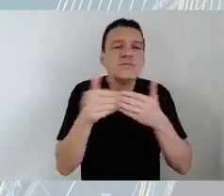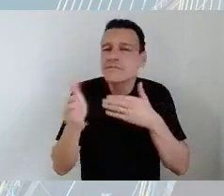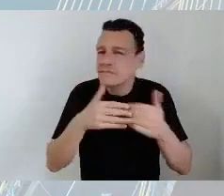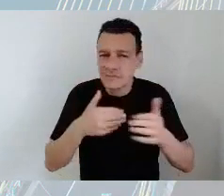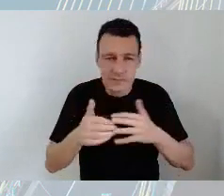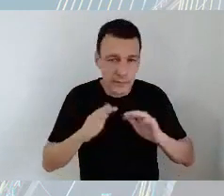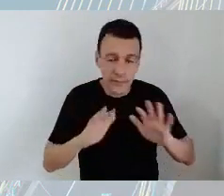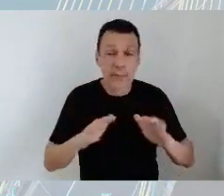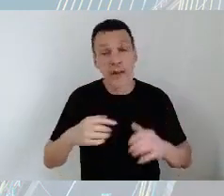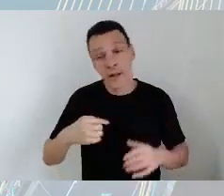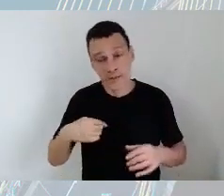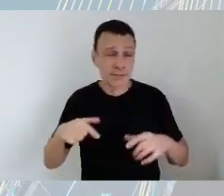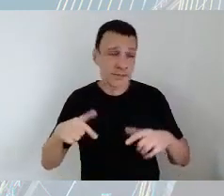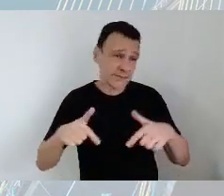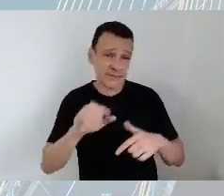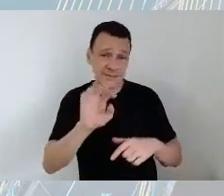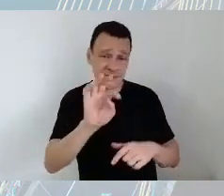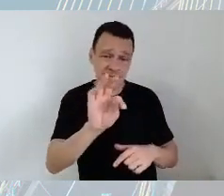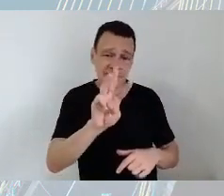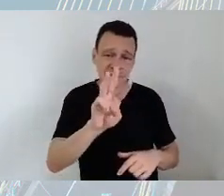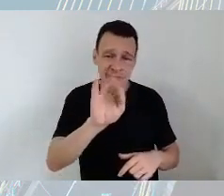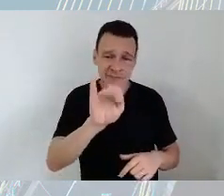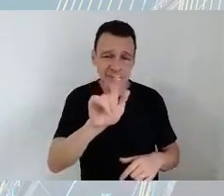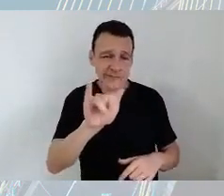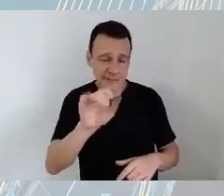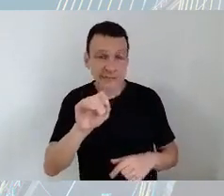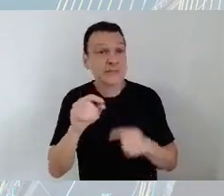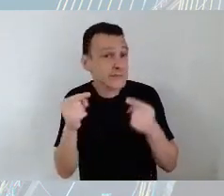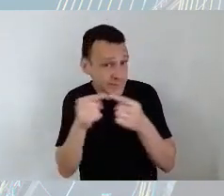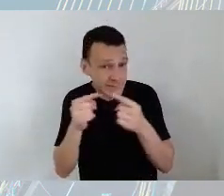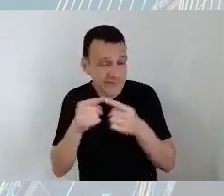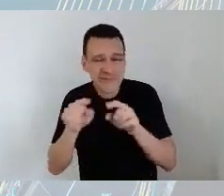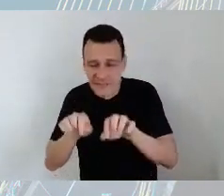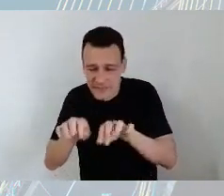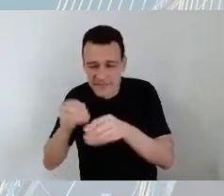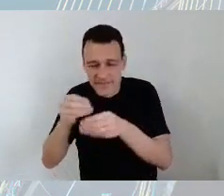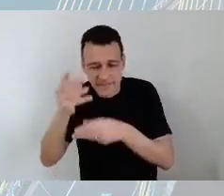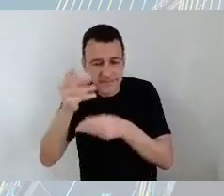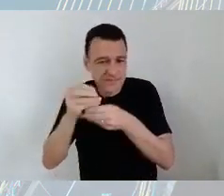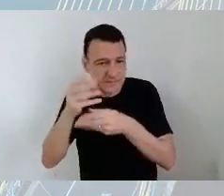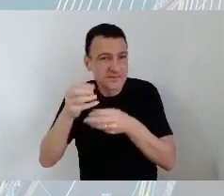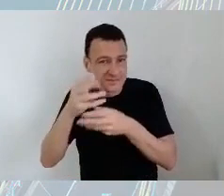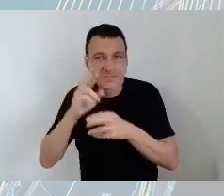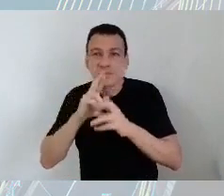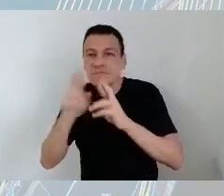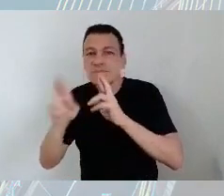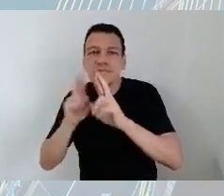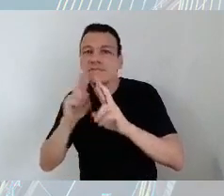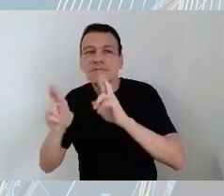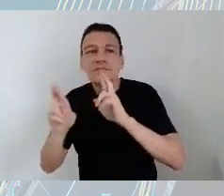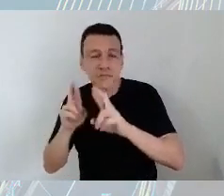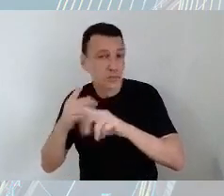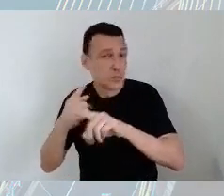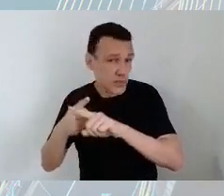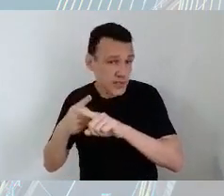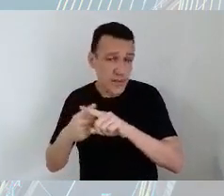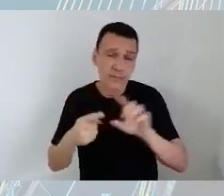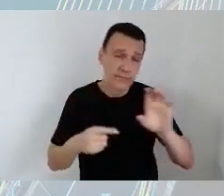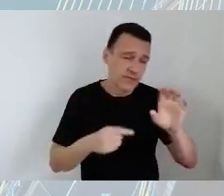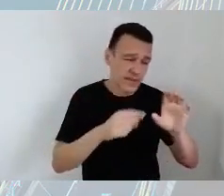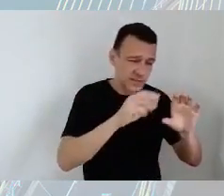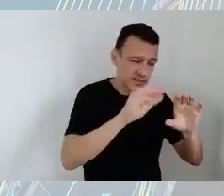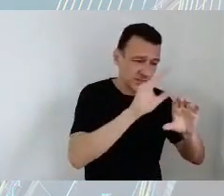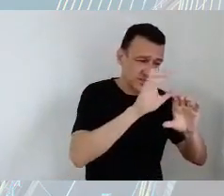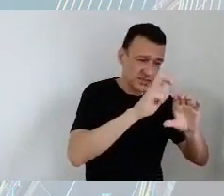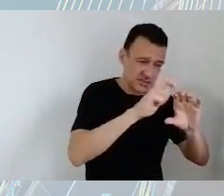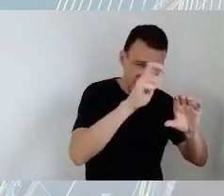tentar conectar isso com o chatbot, já que boa parte dos casos de uso que o ChatGPT, o Bart, entre outros, estão utilizando, são